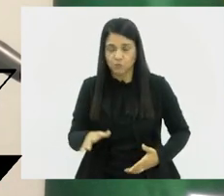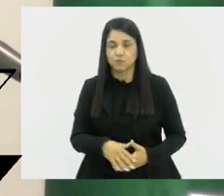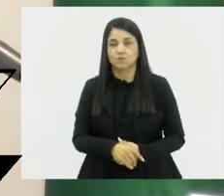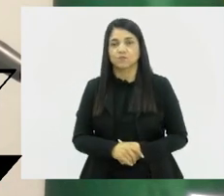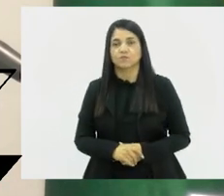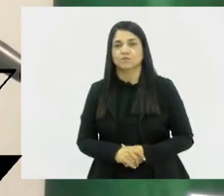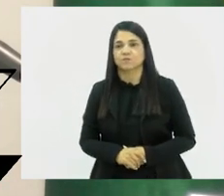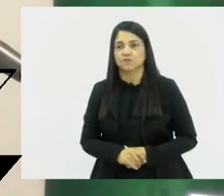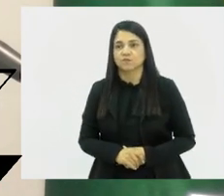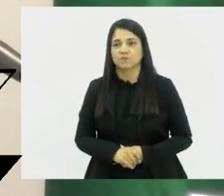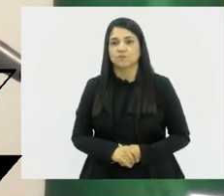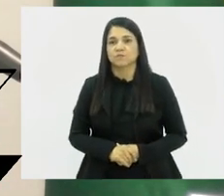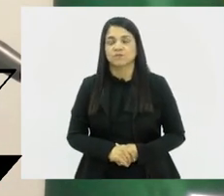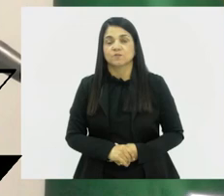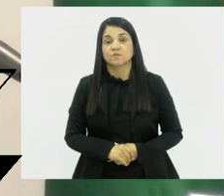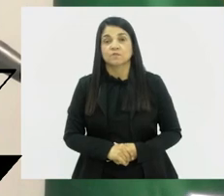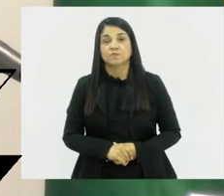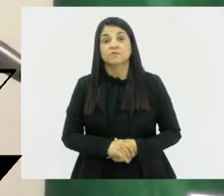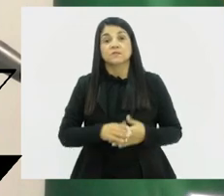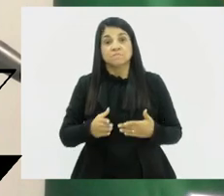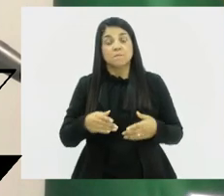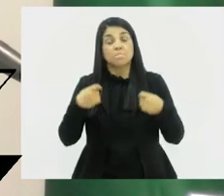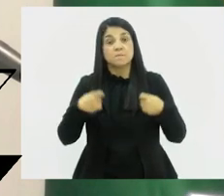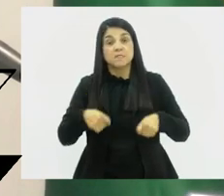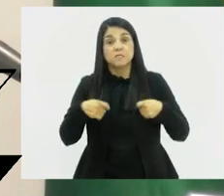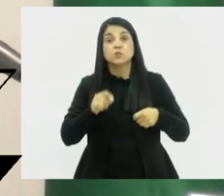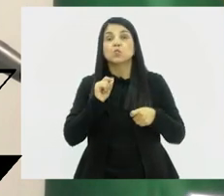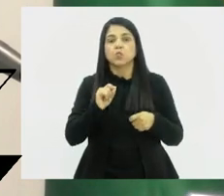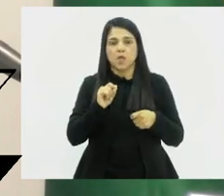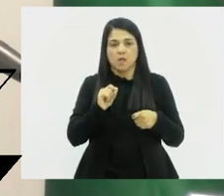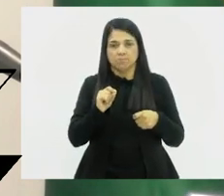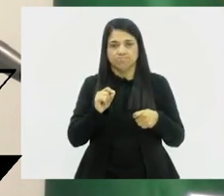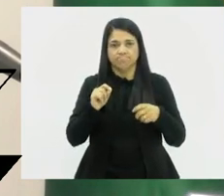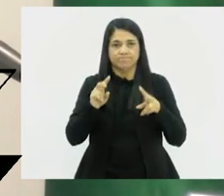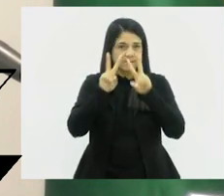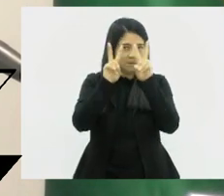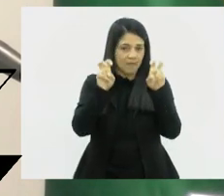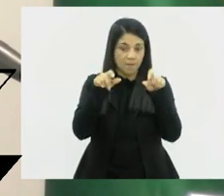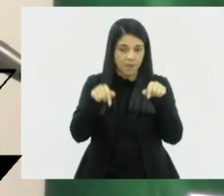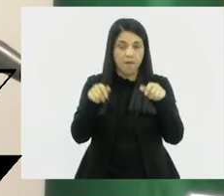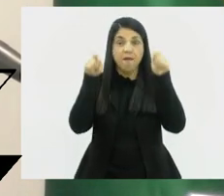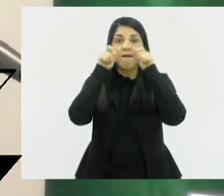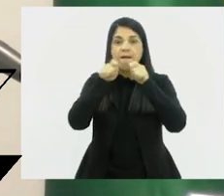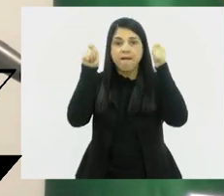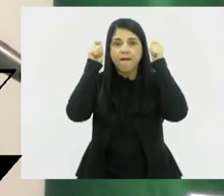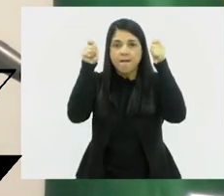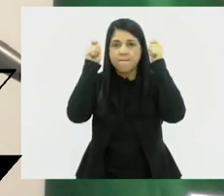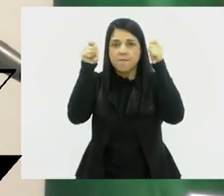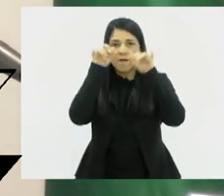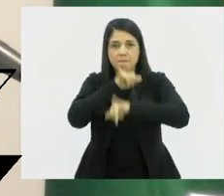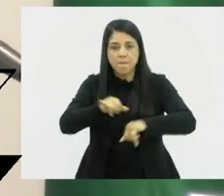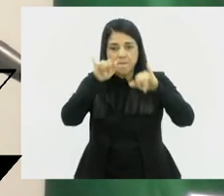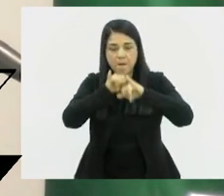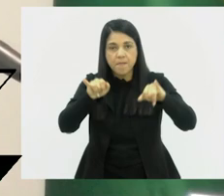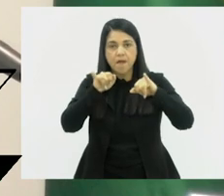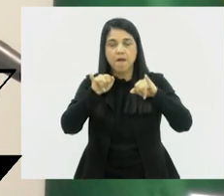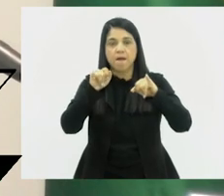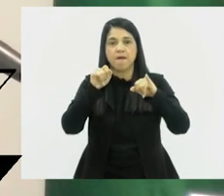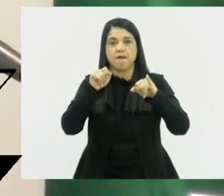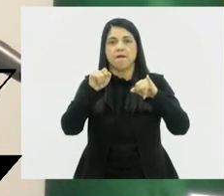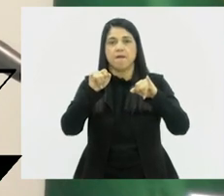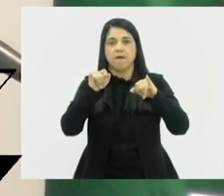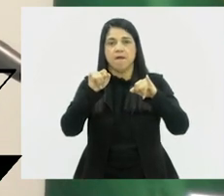aqui uma grande campanha de conscientização, maciça no estado do Rio de Janeiro, para a gente poder alertar as pessoas, não